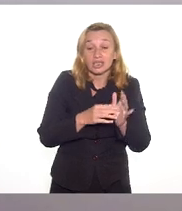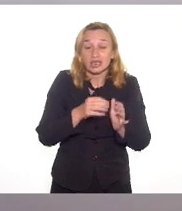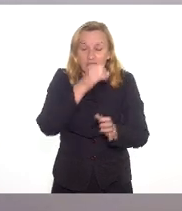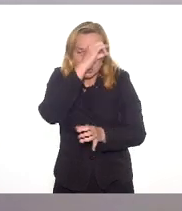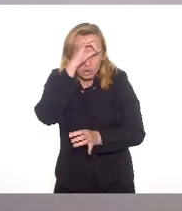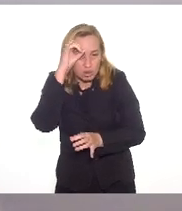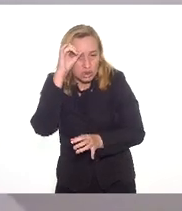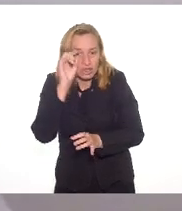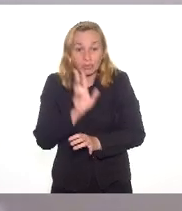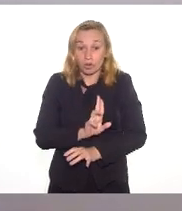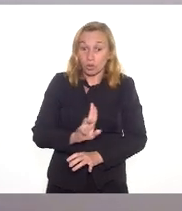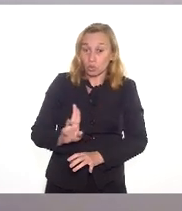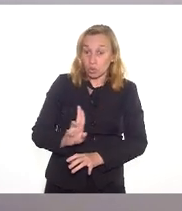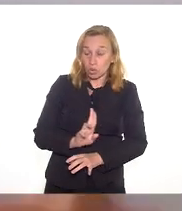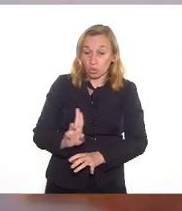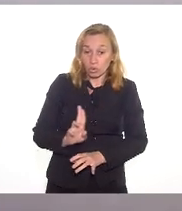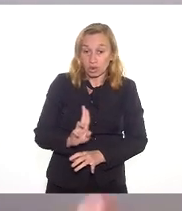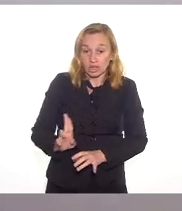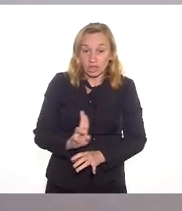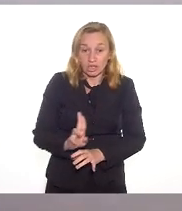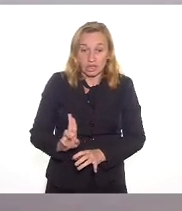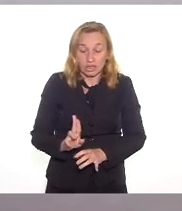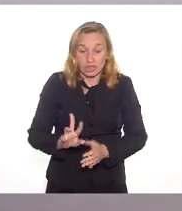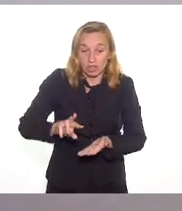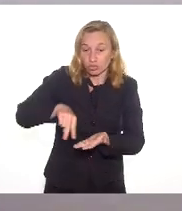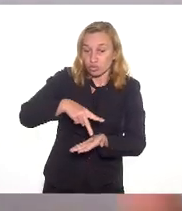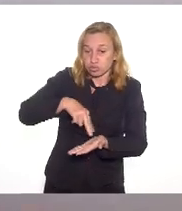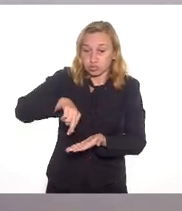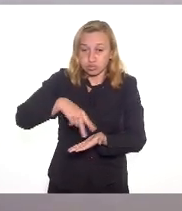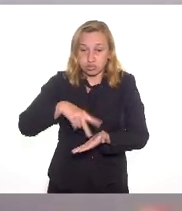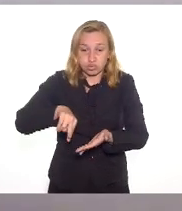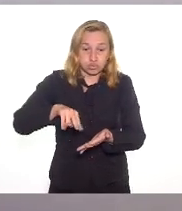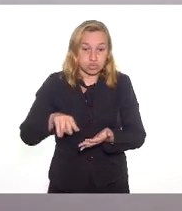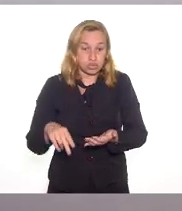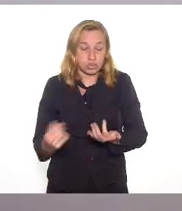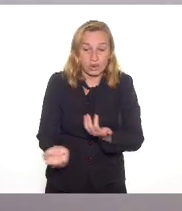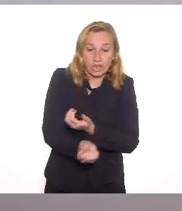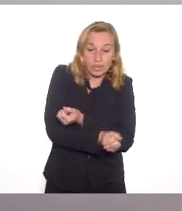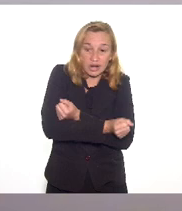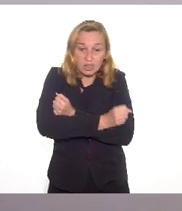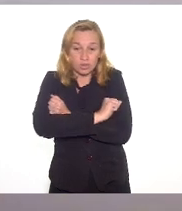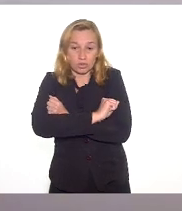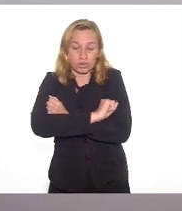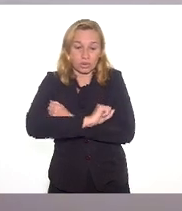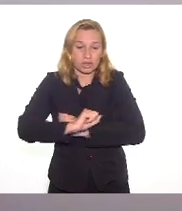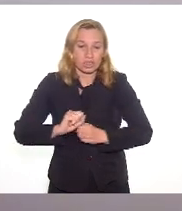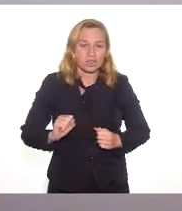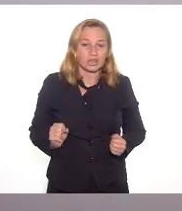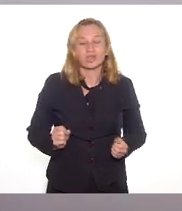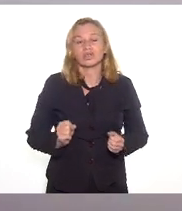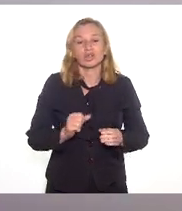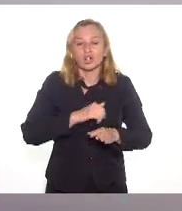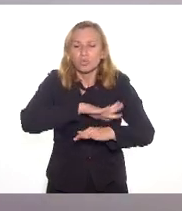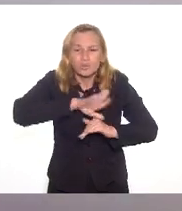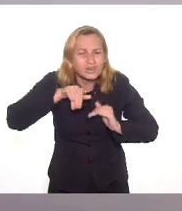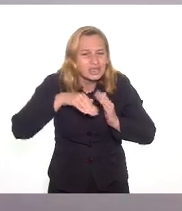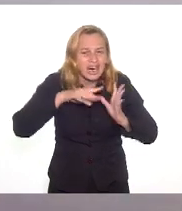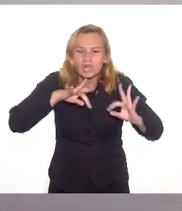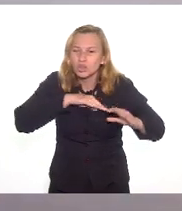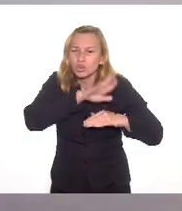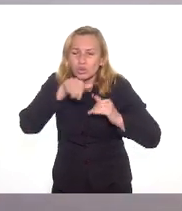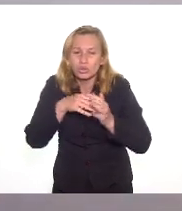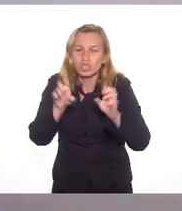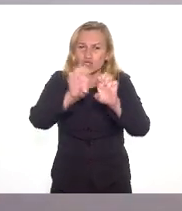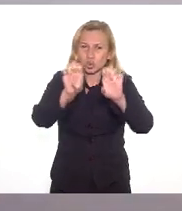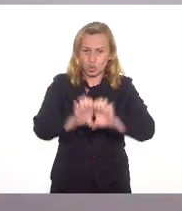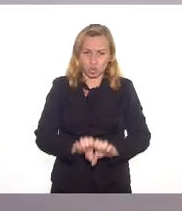chão, a fidalguia do salão te abraçou, te envolveu. Mudaram toda a sua